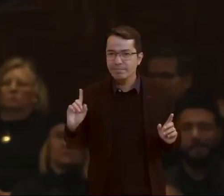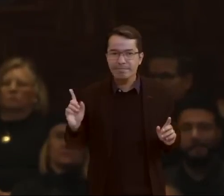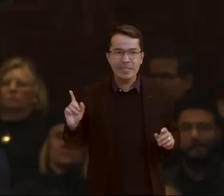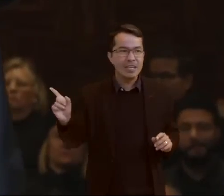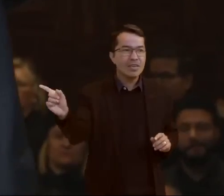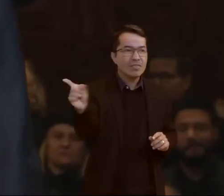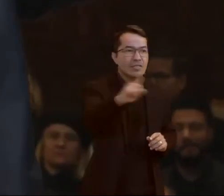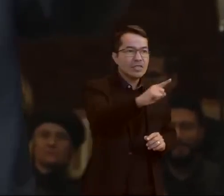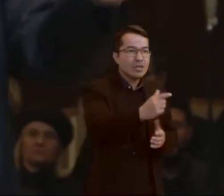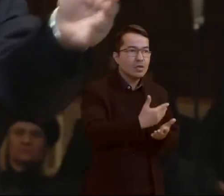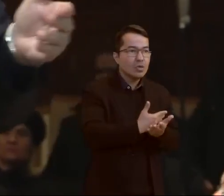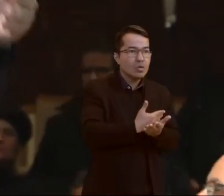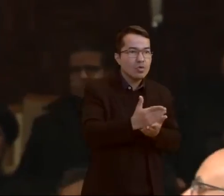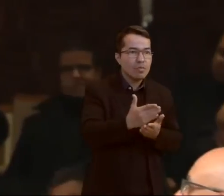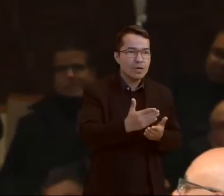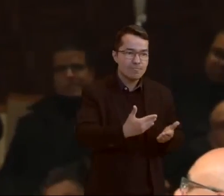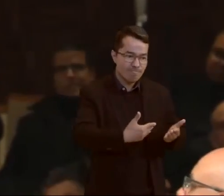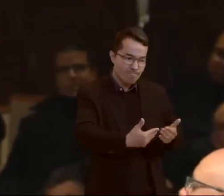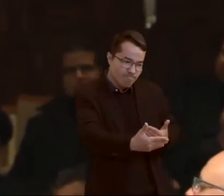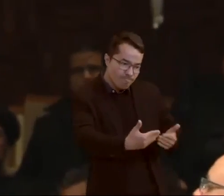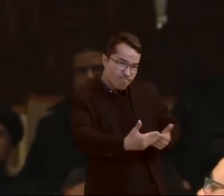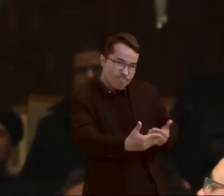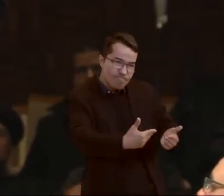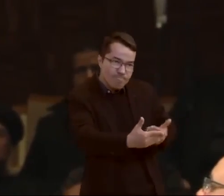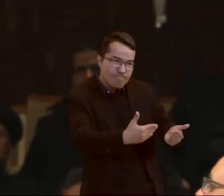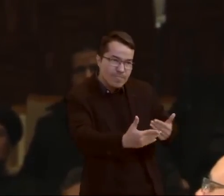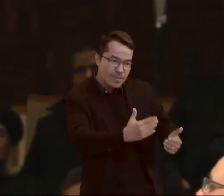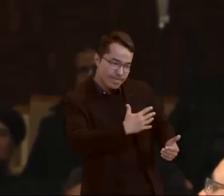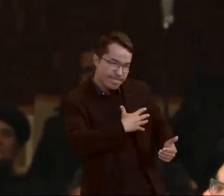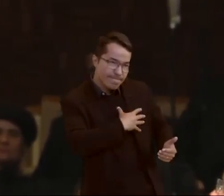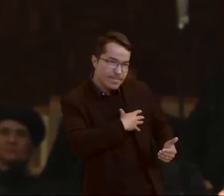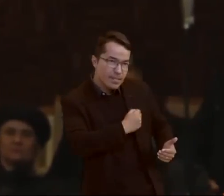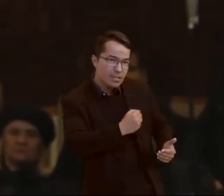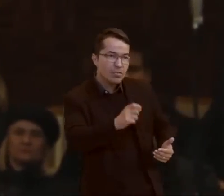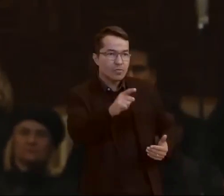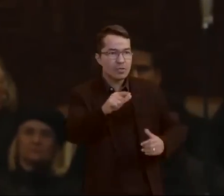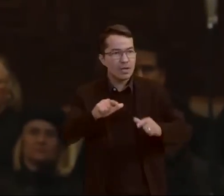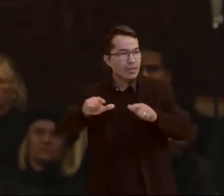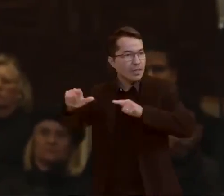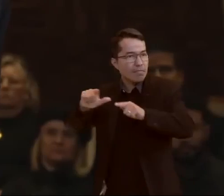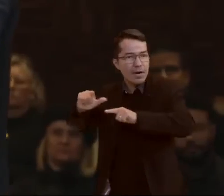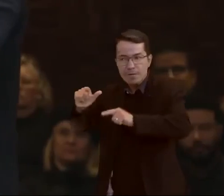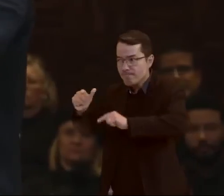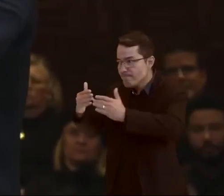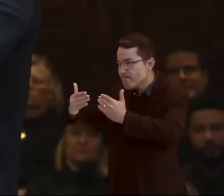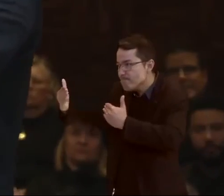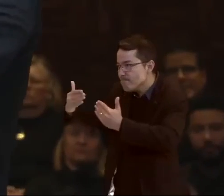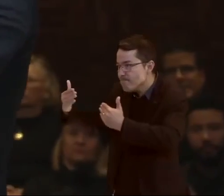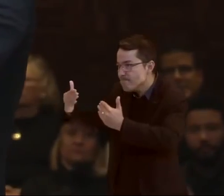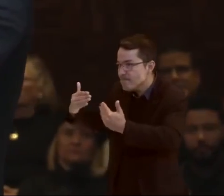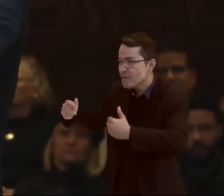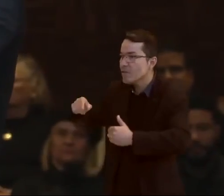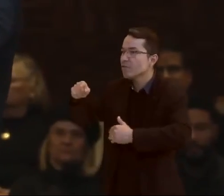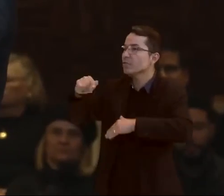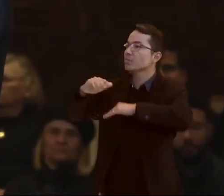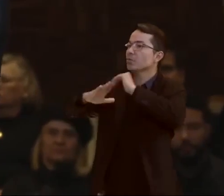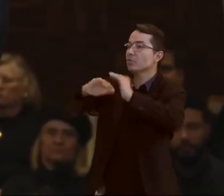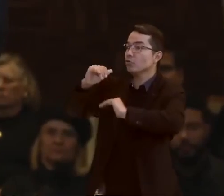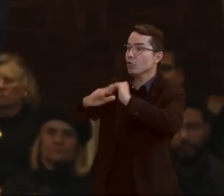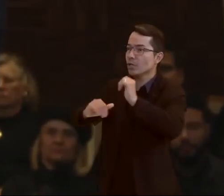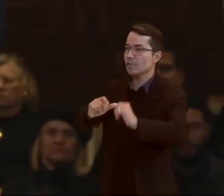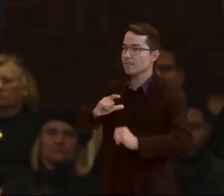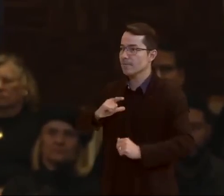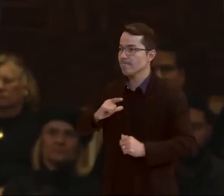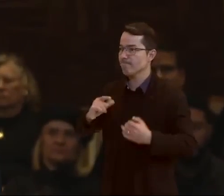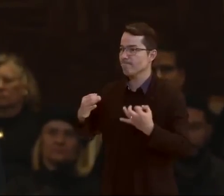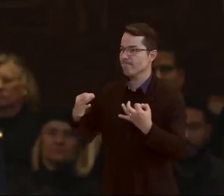se relacionar com seus filhos, você vai trabalhar, você vai ser um profissional. Deus vai colocar valores para